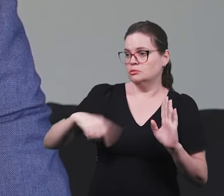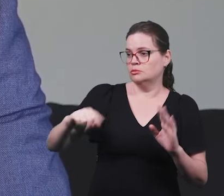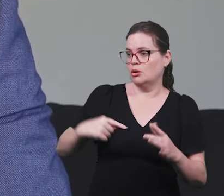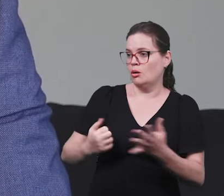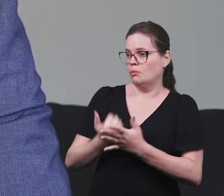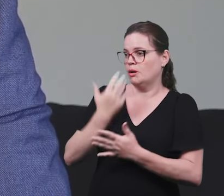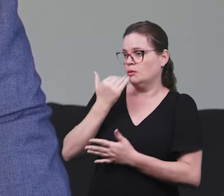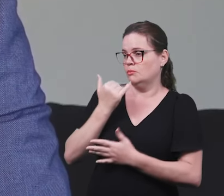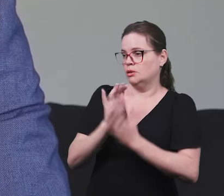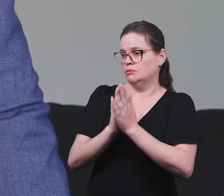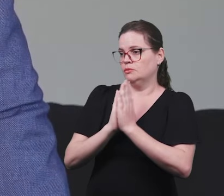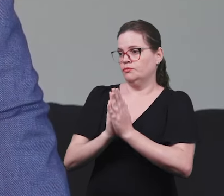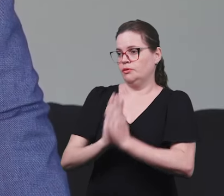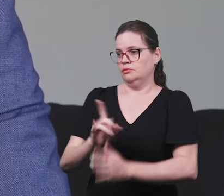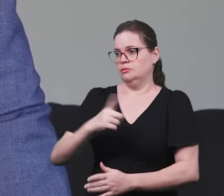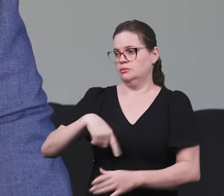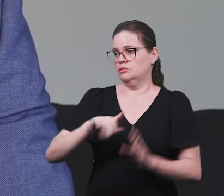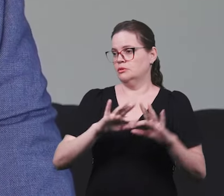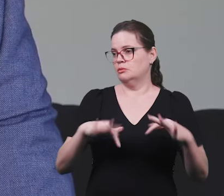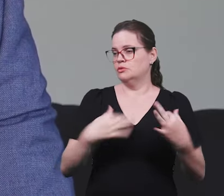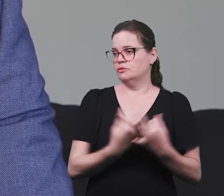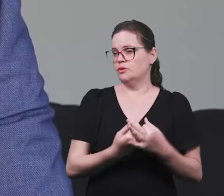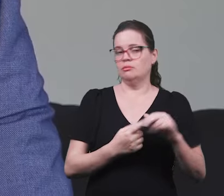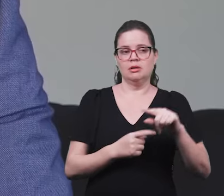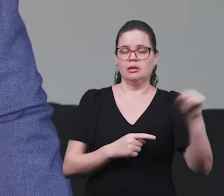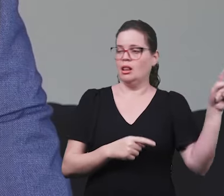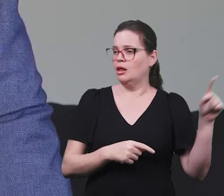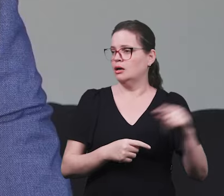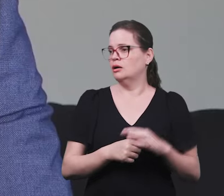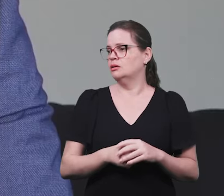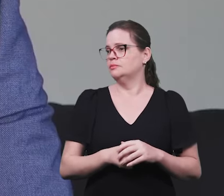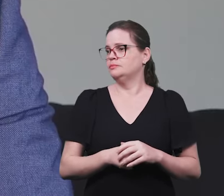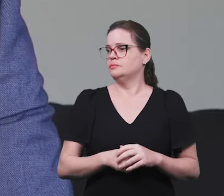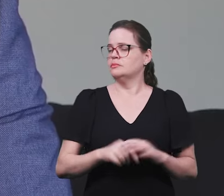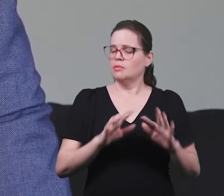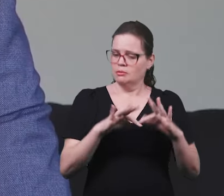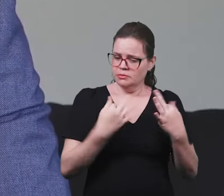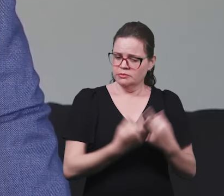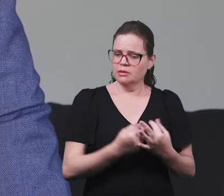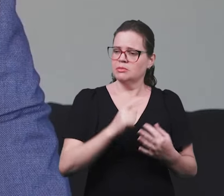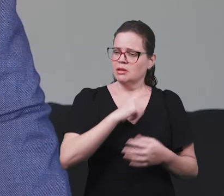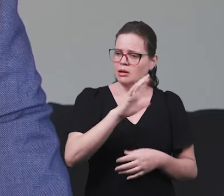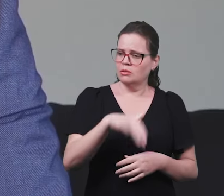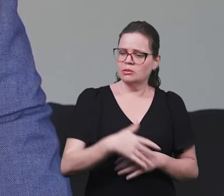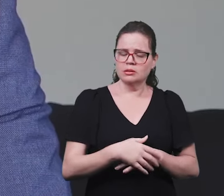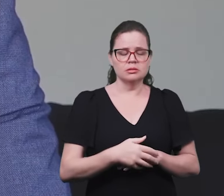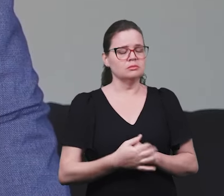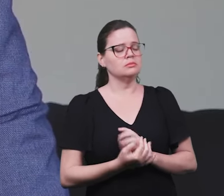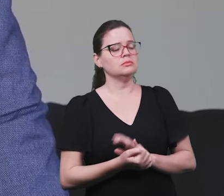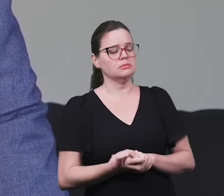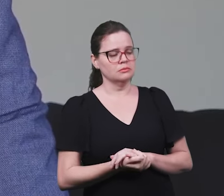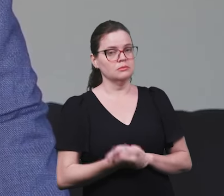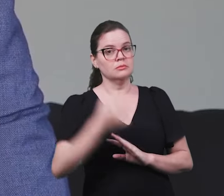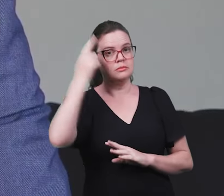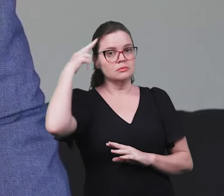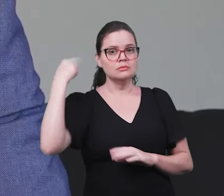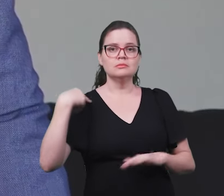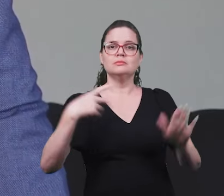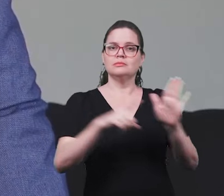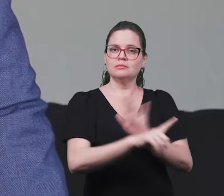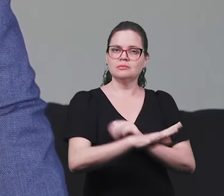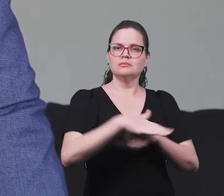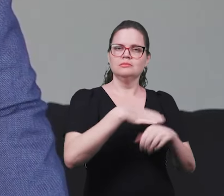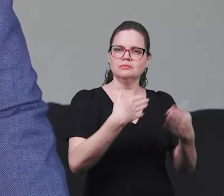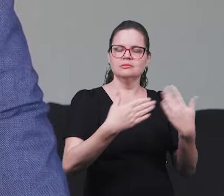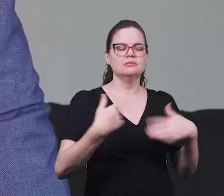viemos comprar alimentos, somos de uma família distinta, né, uma família honrada. E José ele continua a falar com